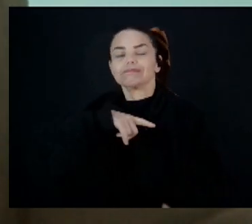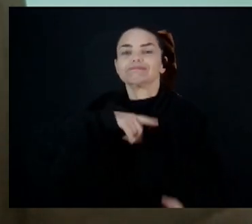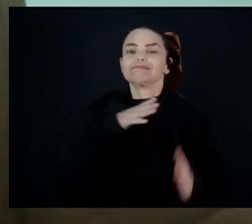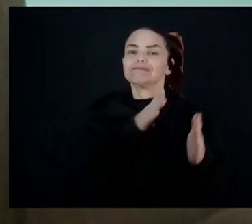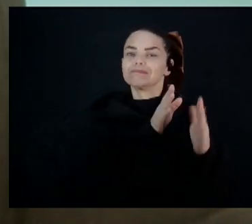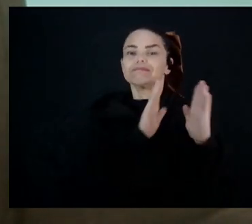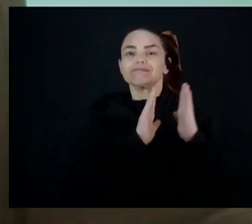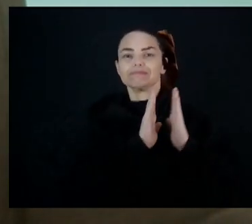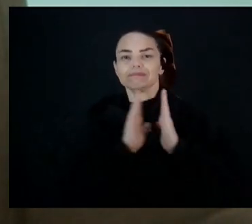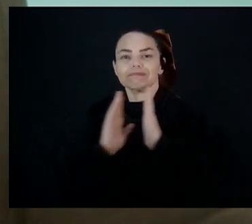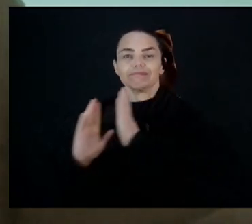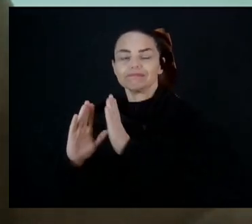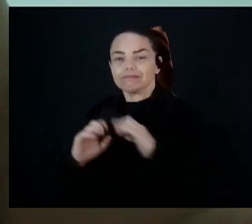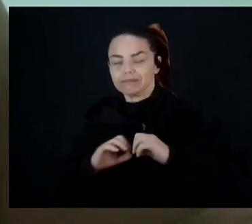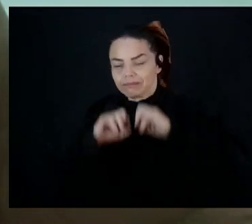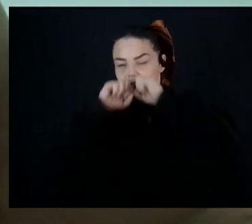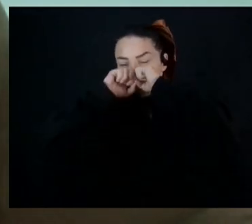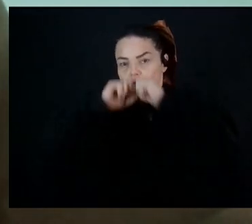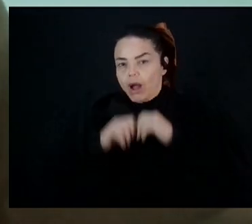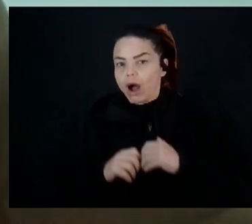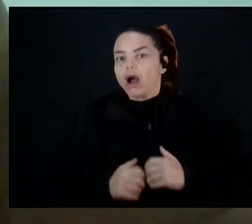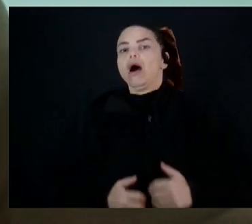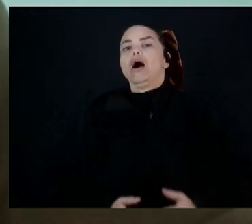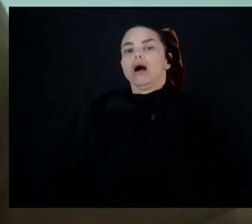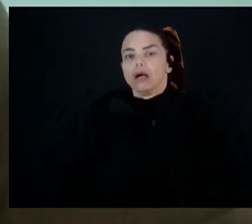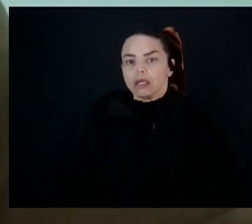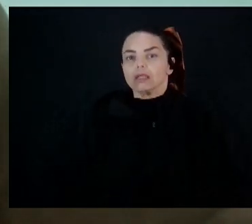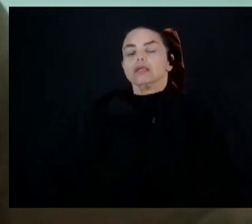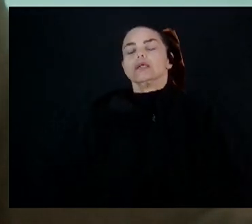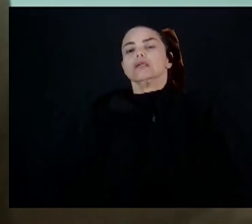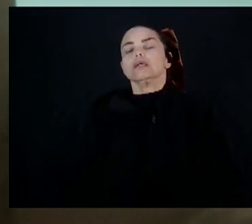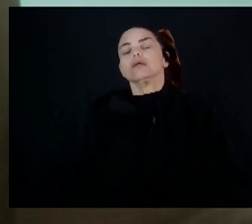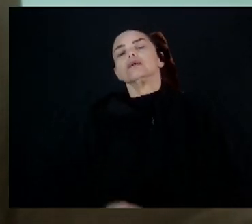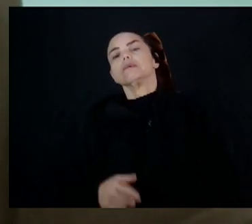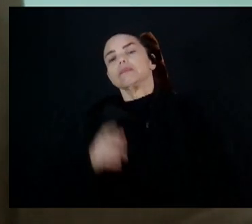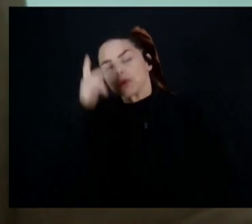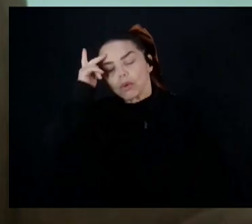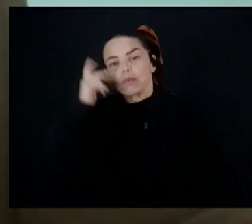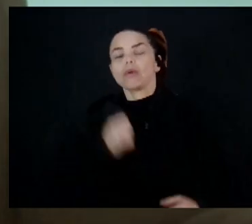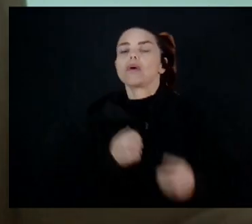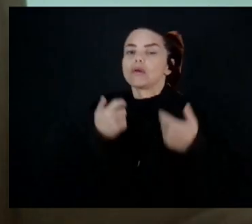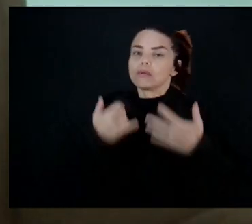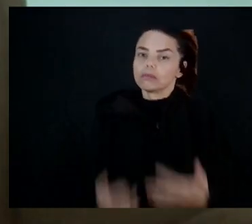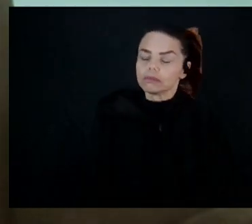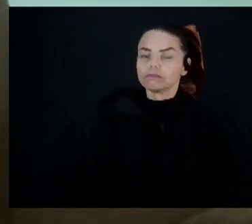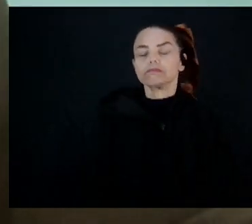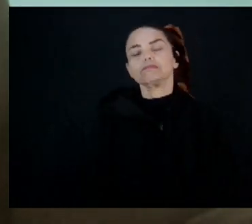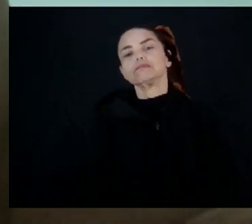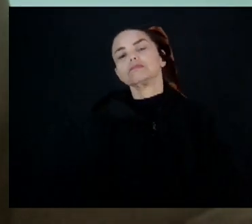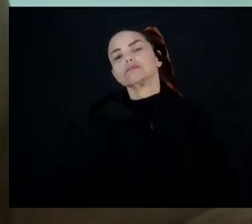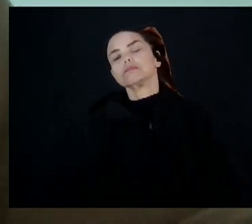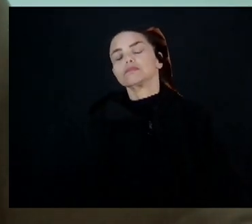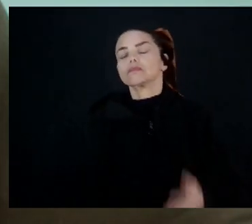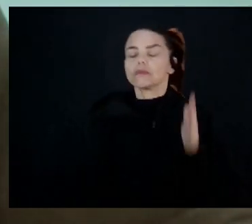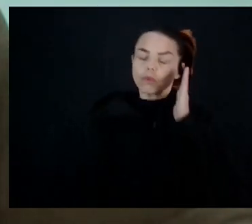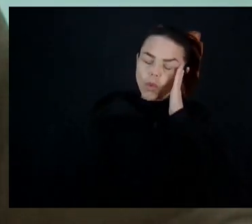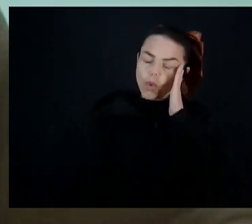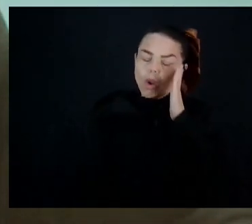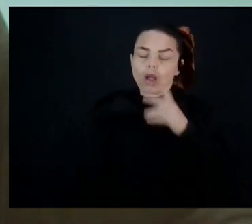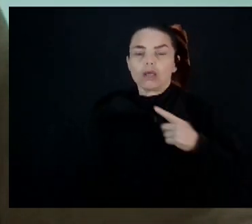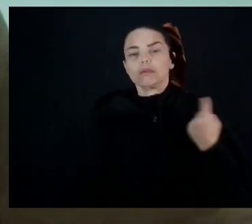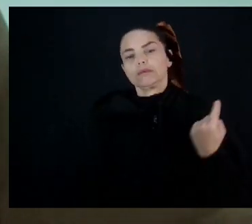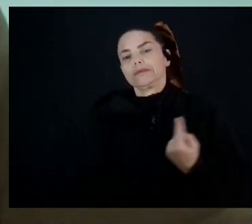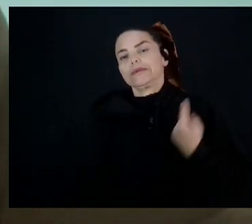esforço respiratório muito maior. Alguém pode descrever que eu ronco, mas as pessoas dormem sozinhas e nem sempre sabem que